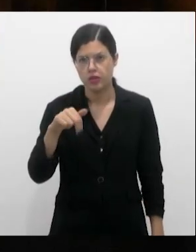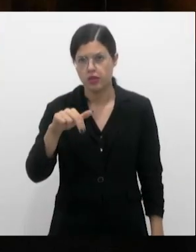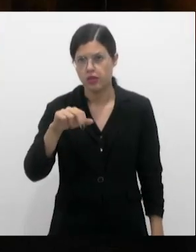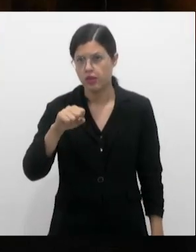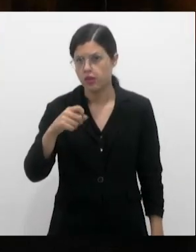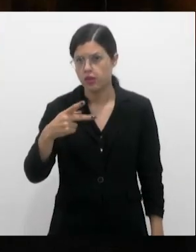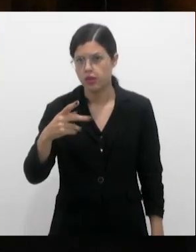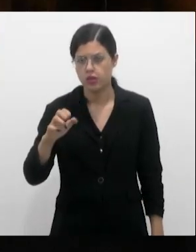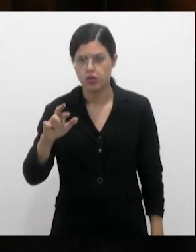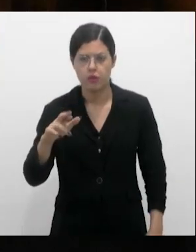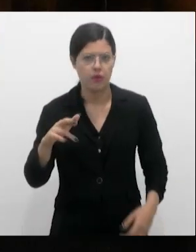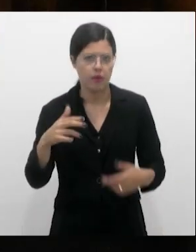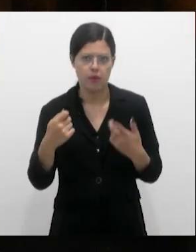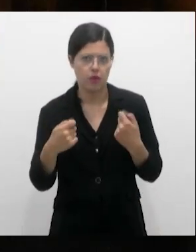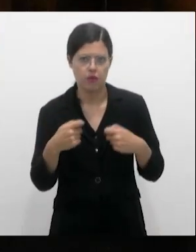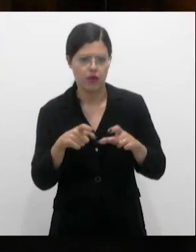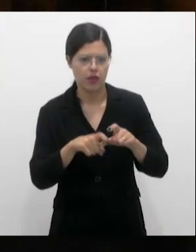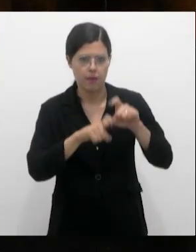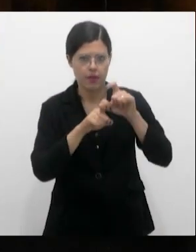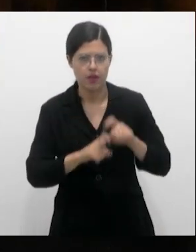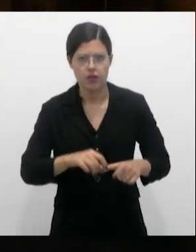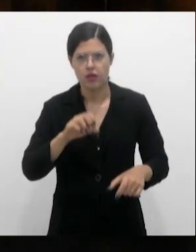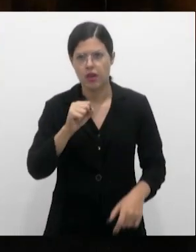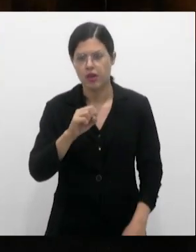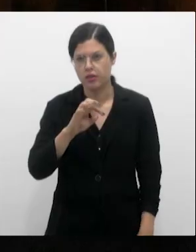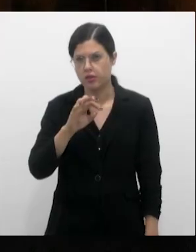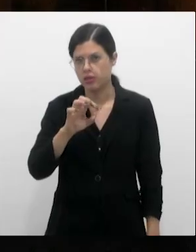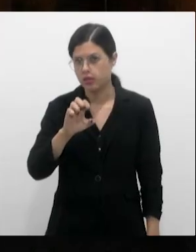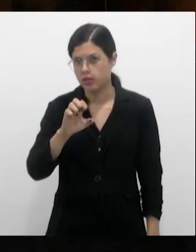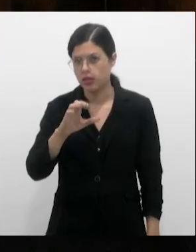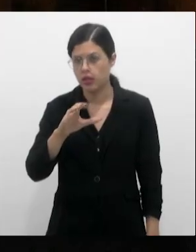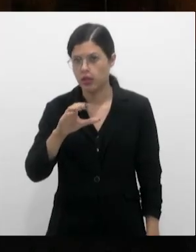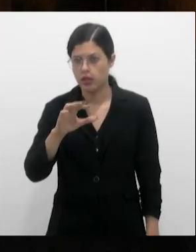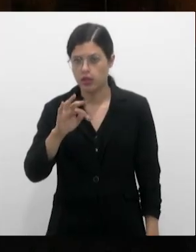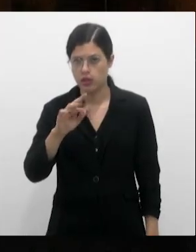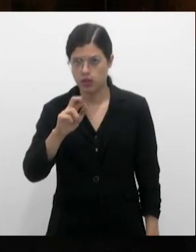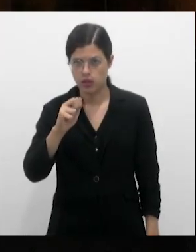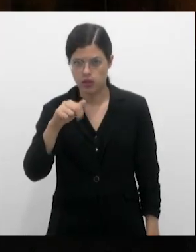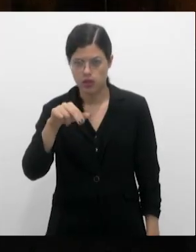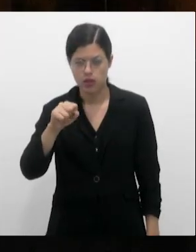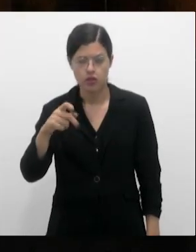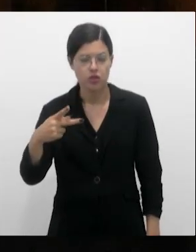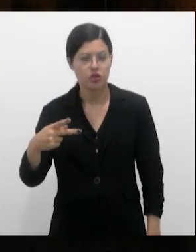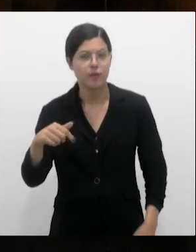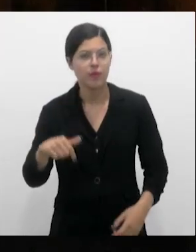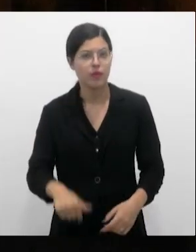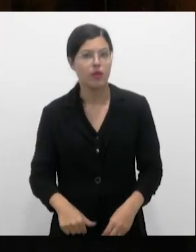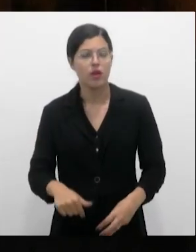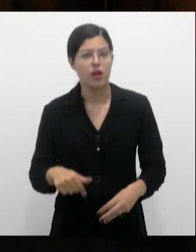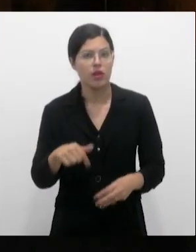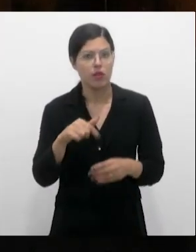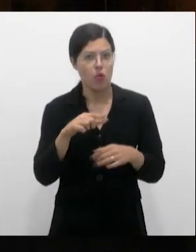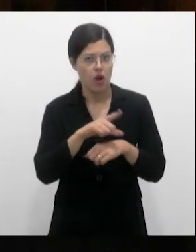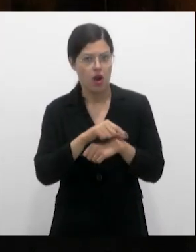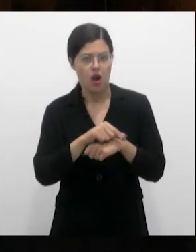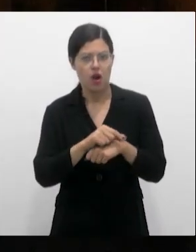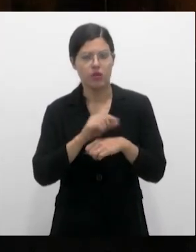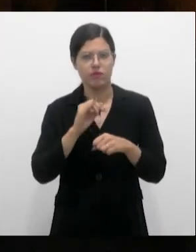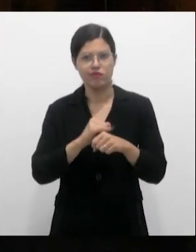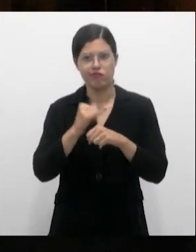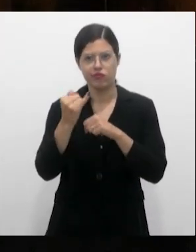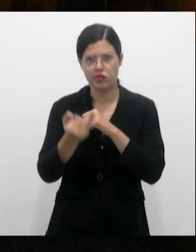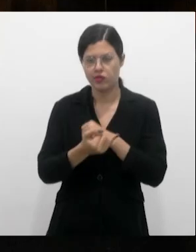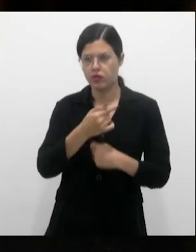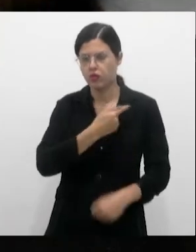da CETRANS. A ampliação dos horários de travessia entre Ilha do Governador e Praça 15